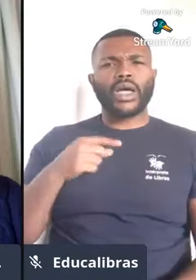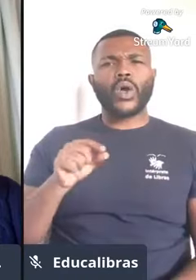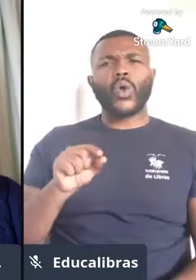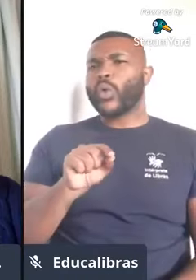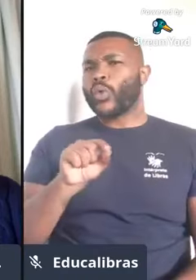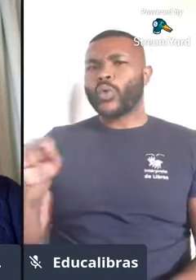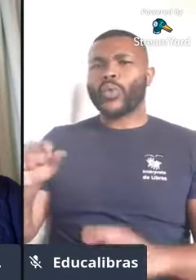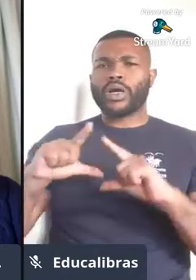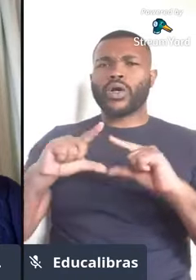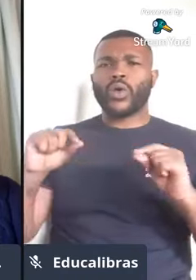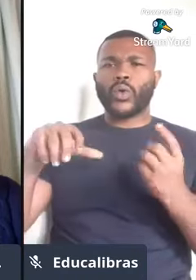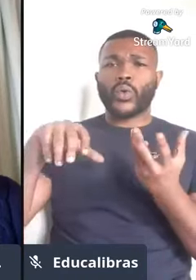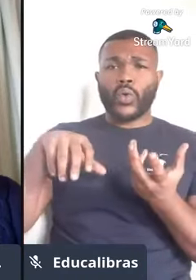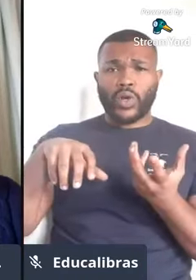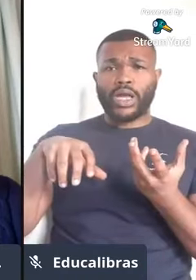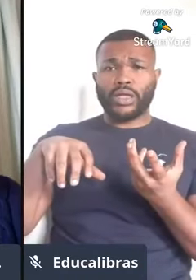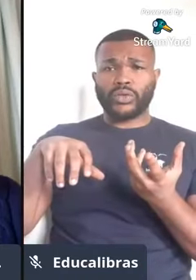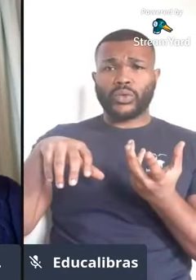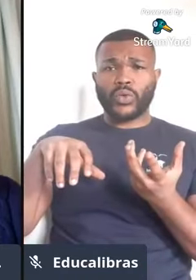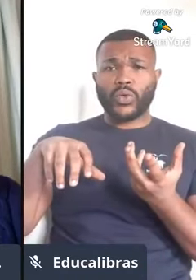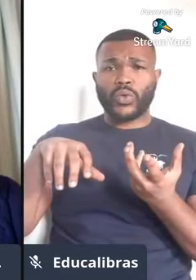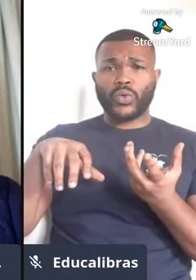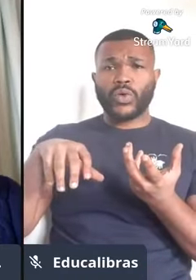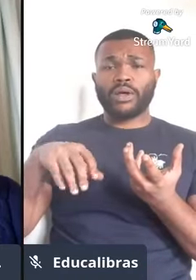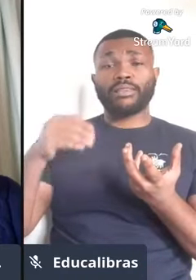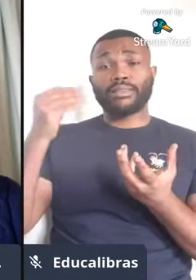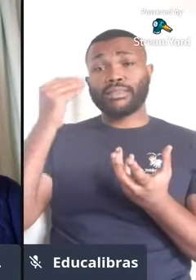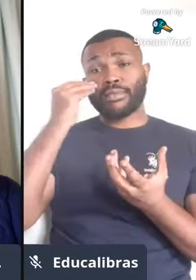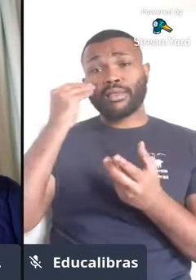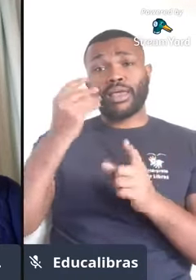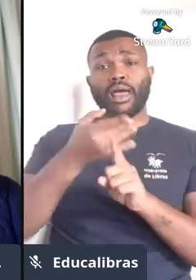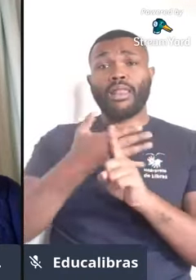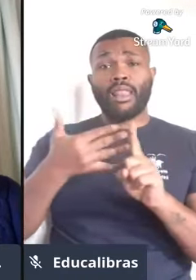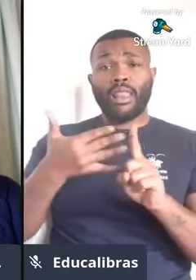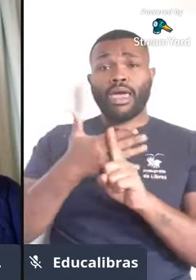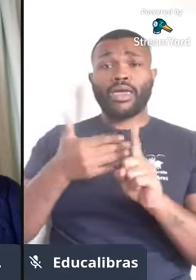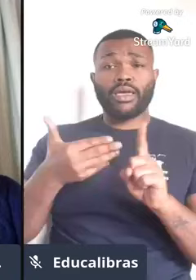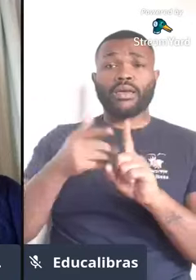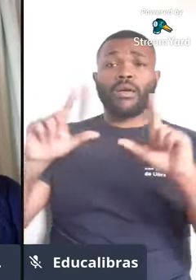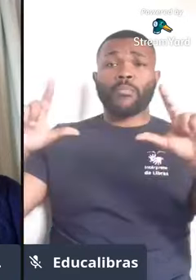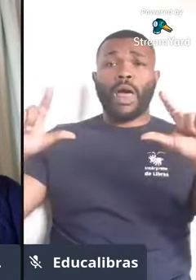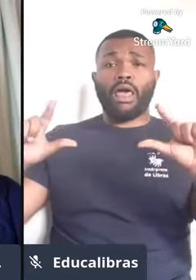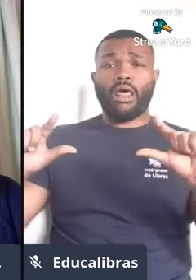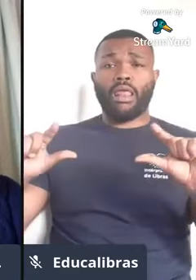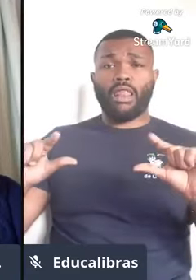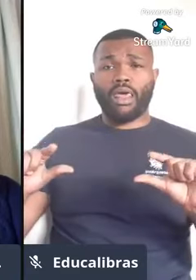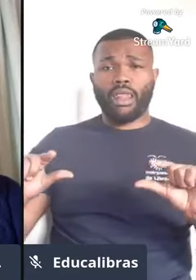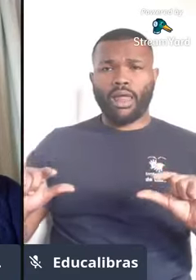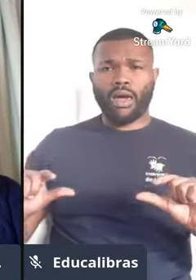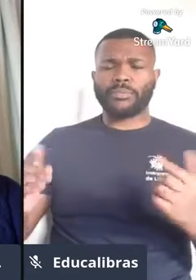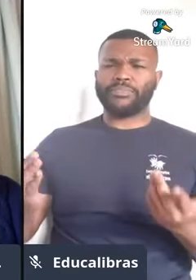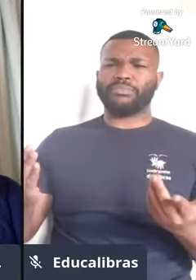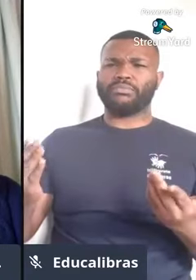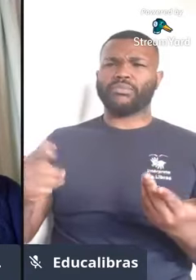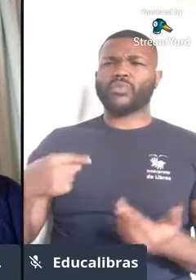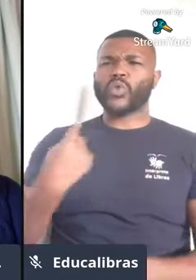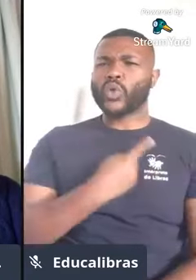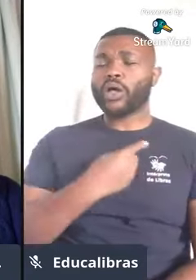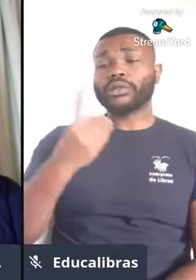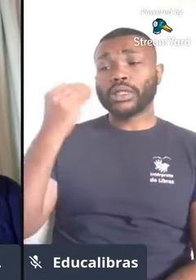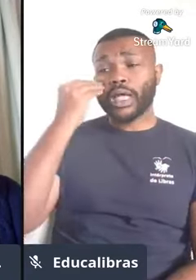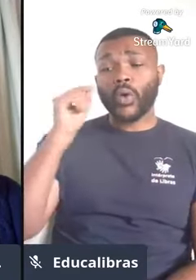Congresso Nacional de esvaziamento da lei de cotas. Mas aí que está, a gente pode tentar mudar a lei de